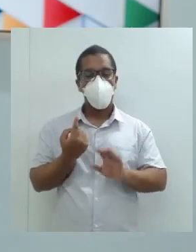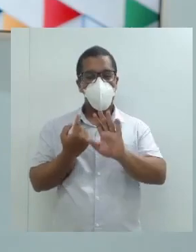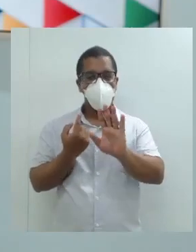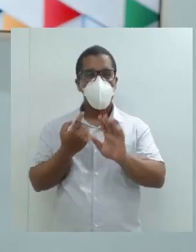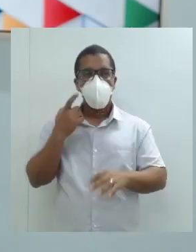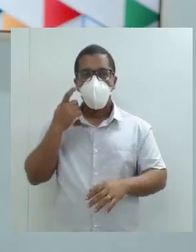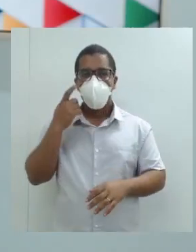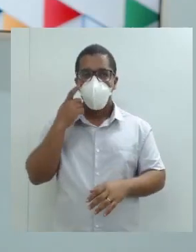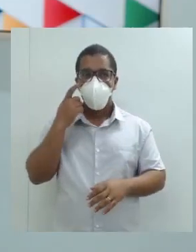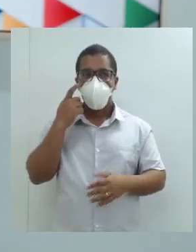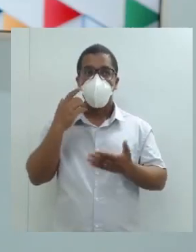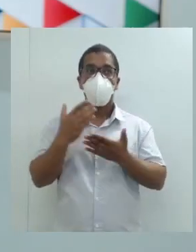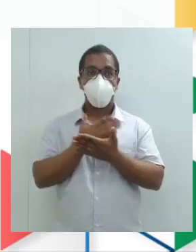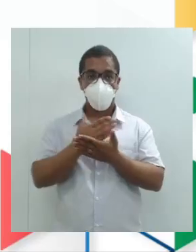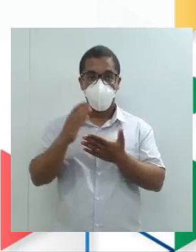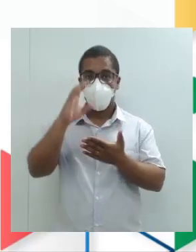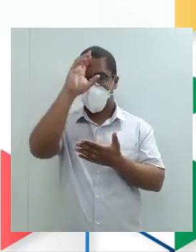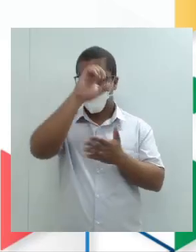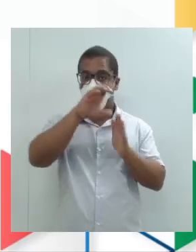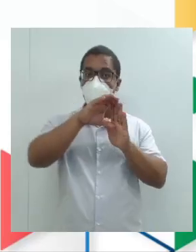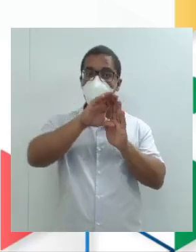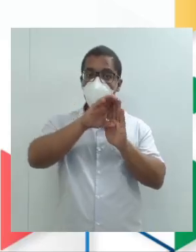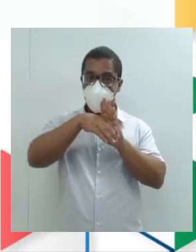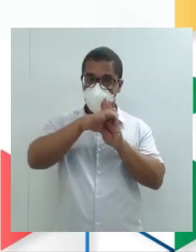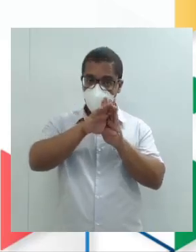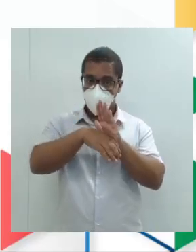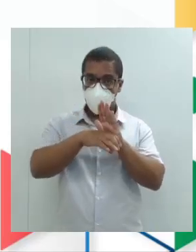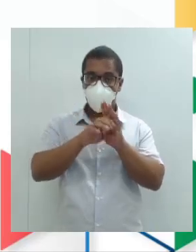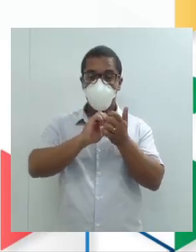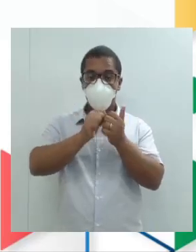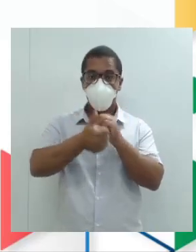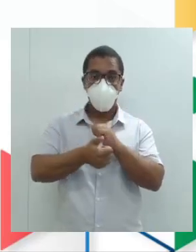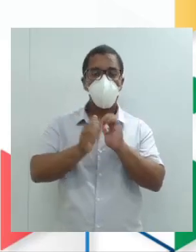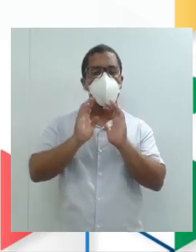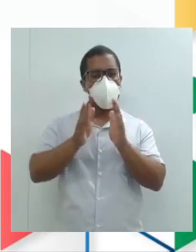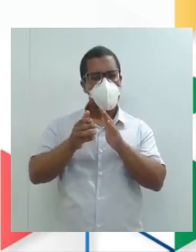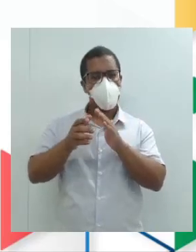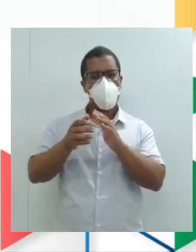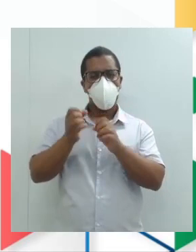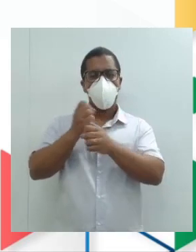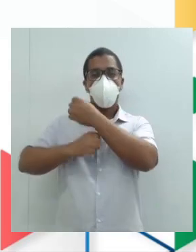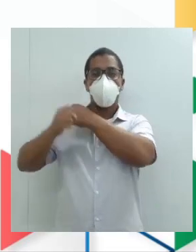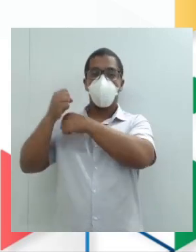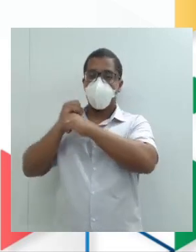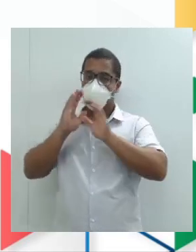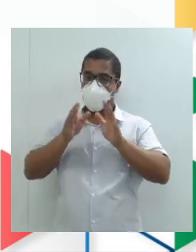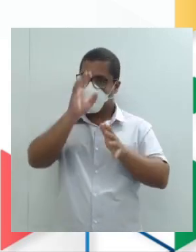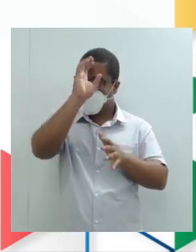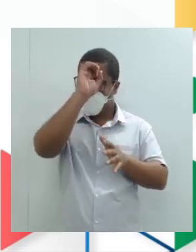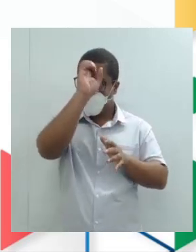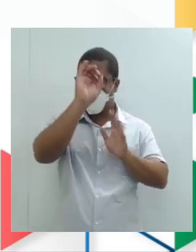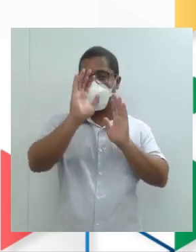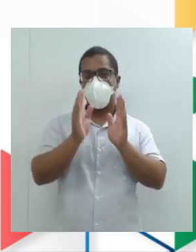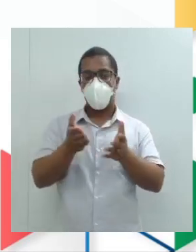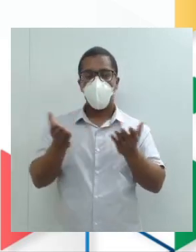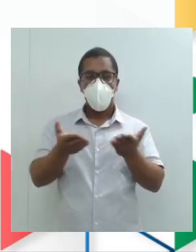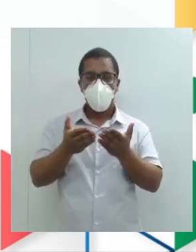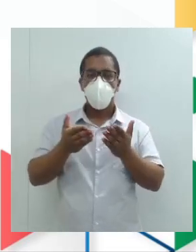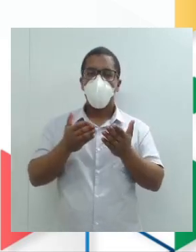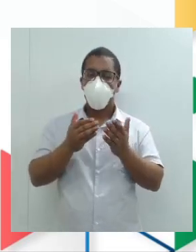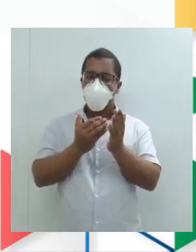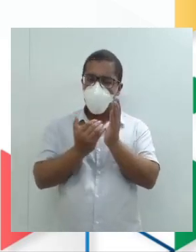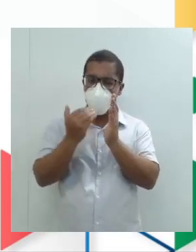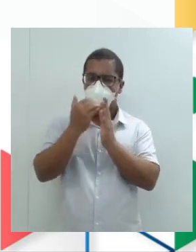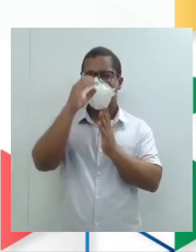Então, vamos aprender sobre conceitos de esportes, que a gente já viu um pouquinho no ano anterior, tá? A gente vai começar a engrossar esse